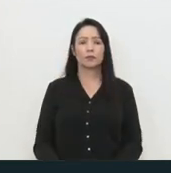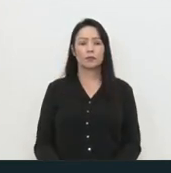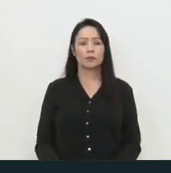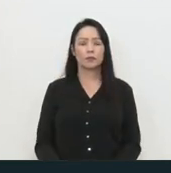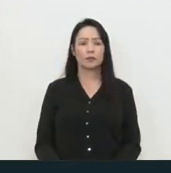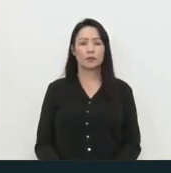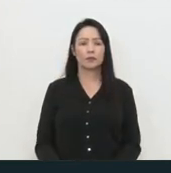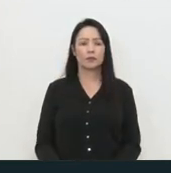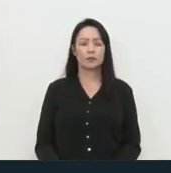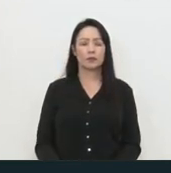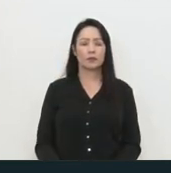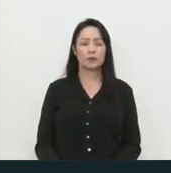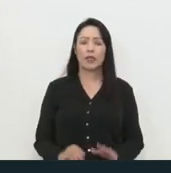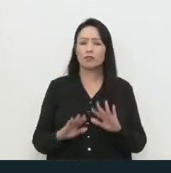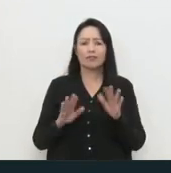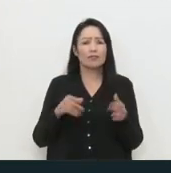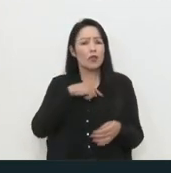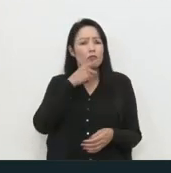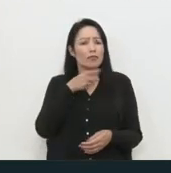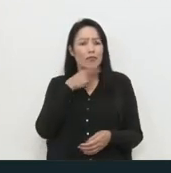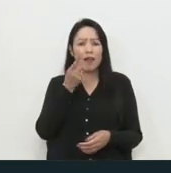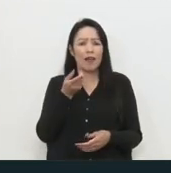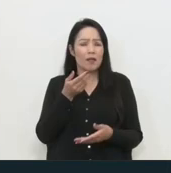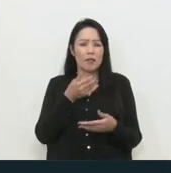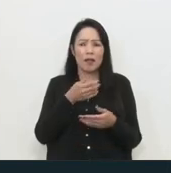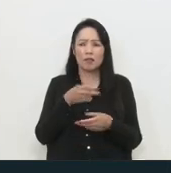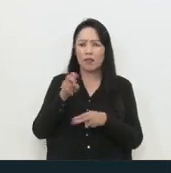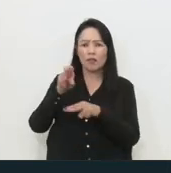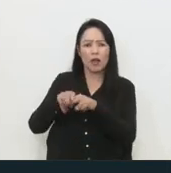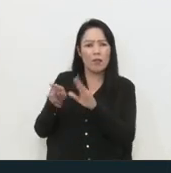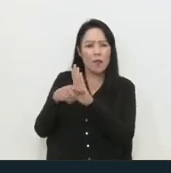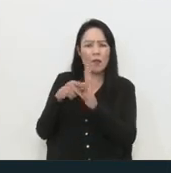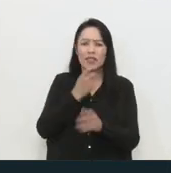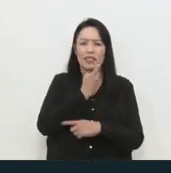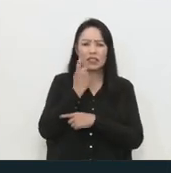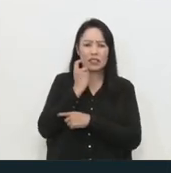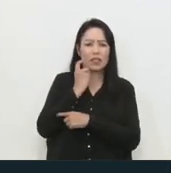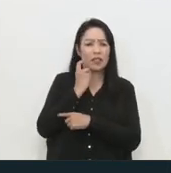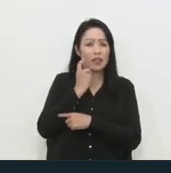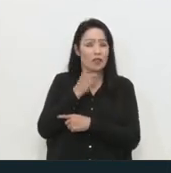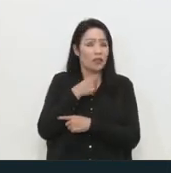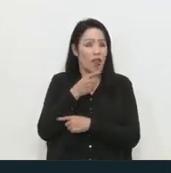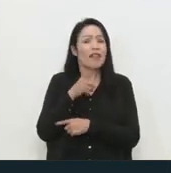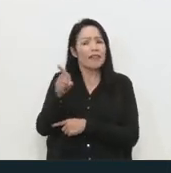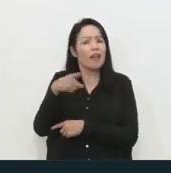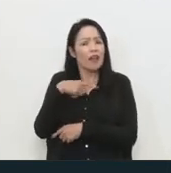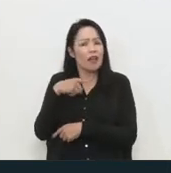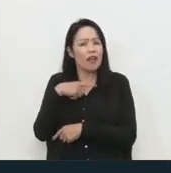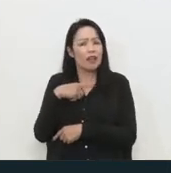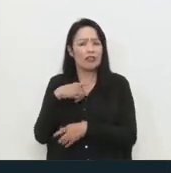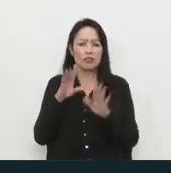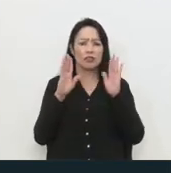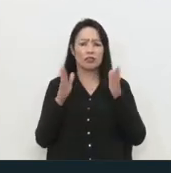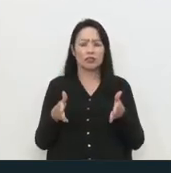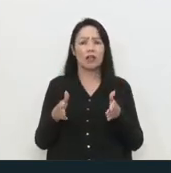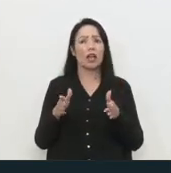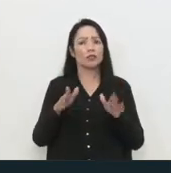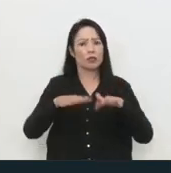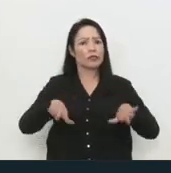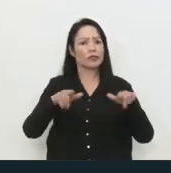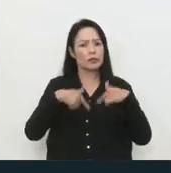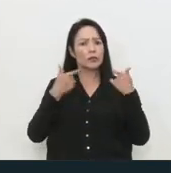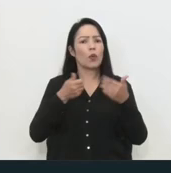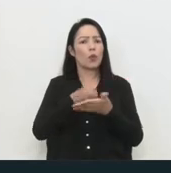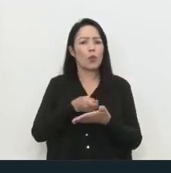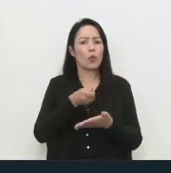simplesmente não dá para instalar a cadeira já tem a cadeira de dentista que é uma coisa que a gente lutou muito